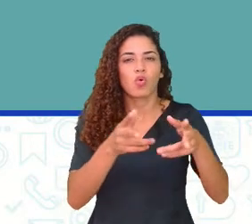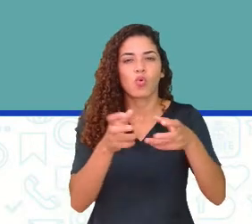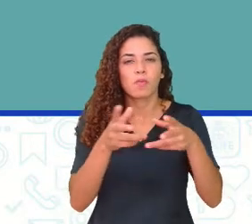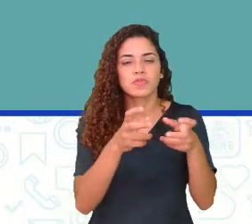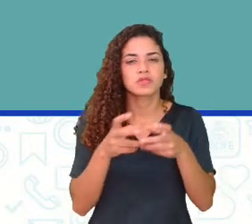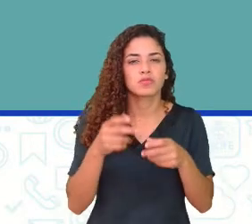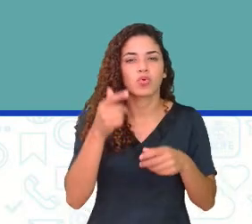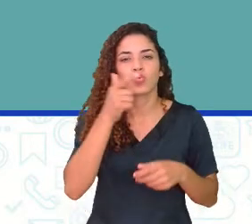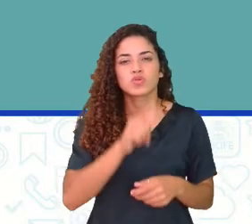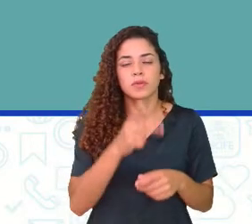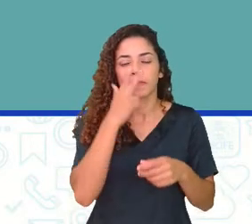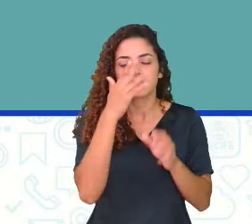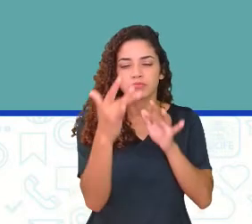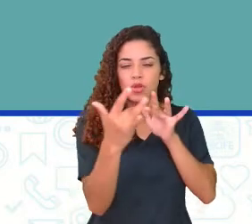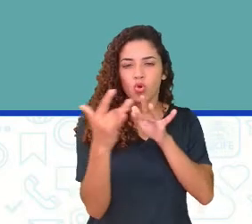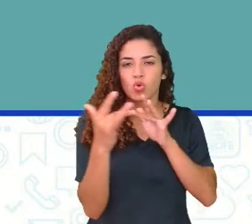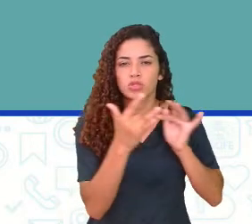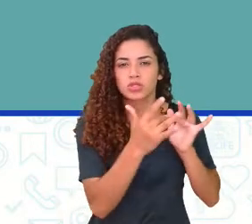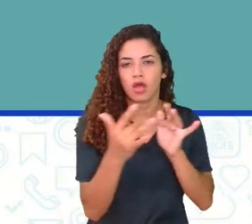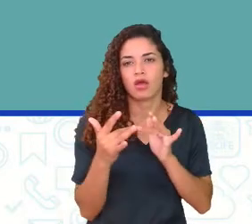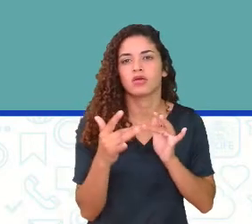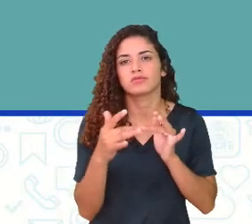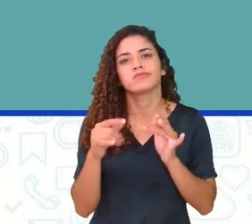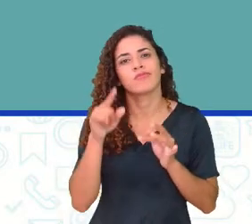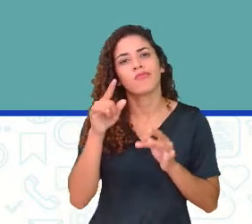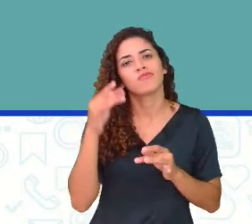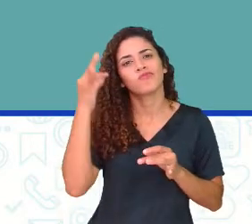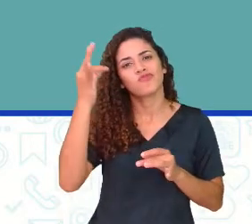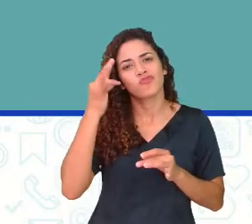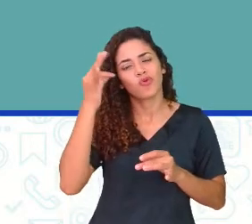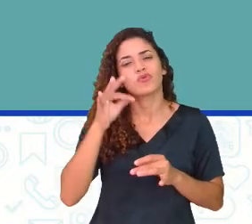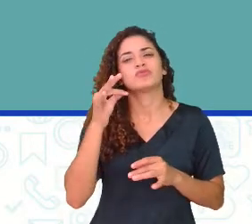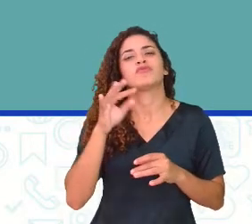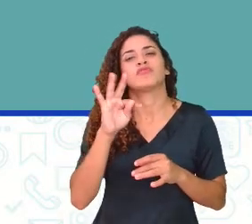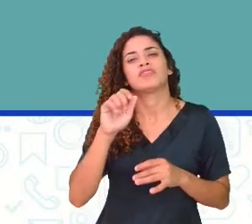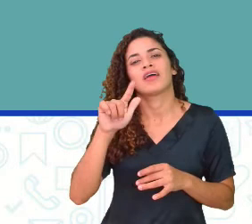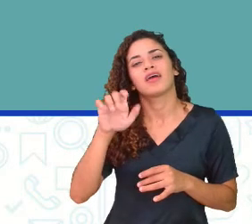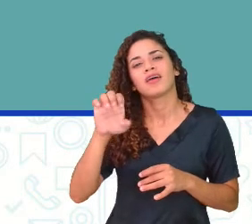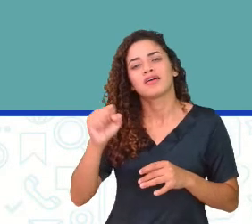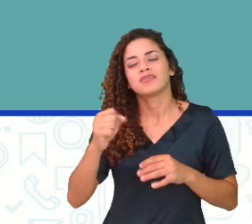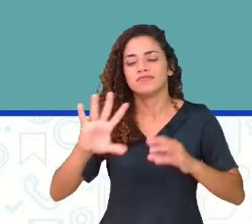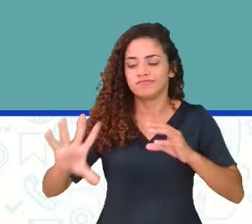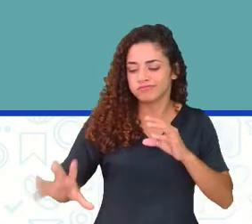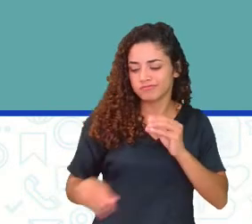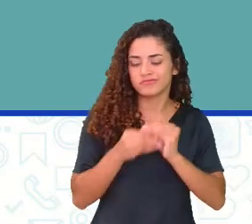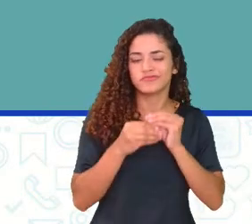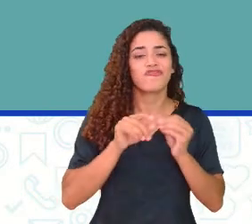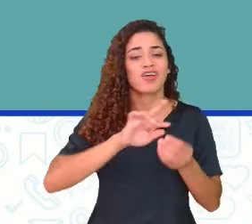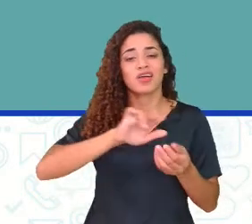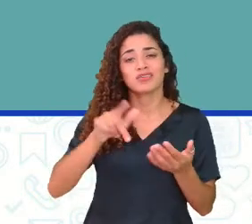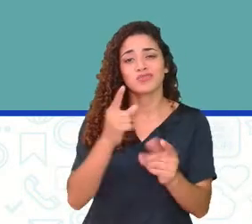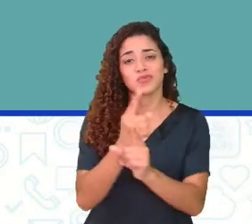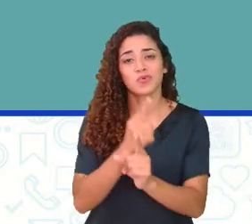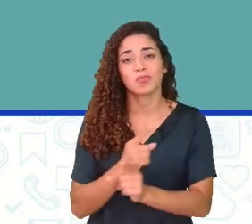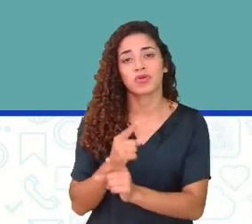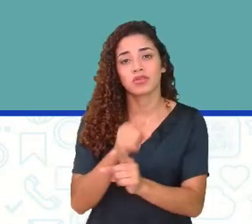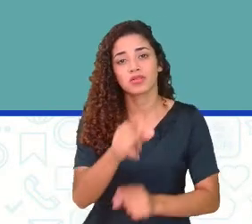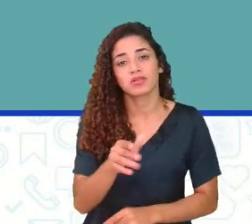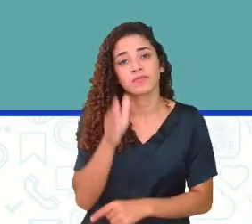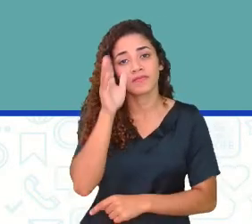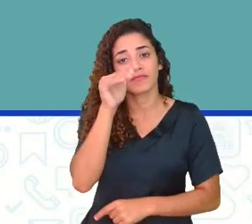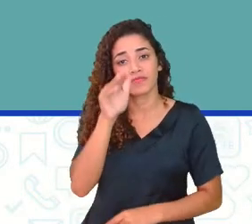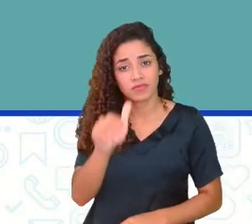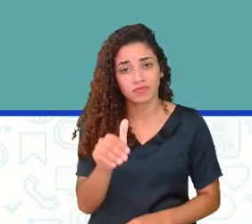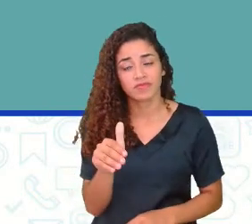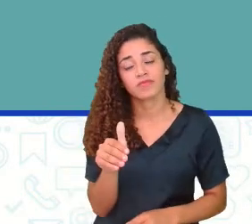e ele teve uma grande contribuição para várias descobertas. Mas aí ele teve essa curiosidade, então